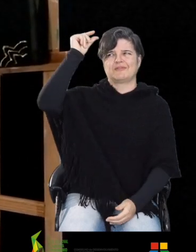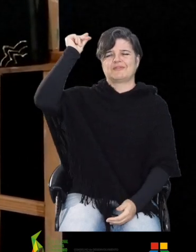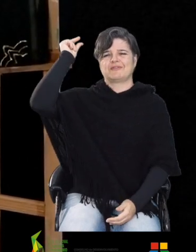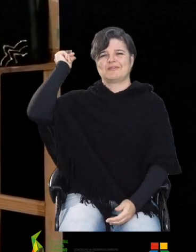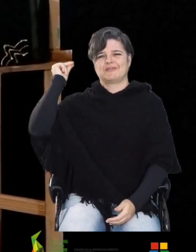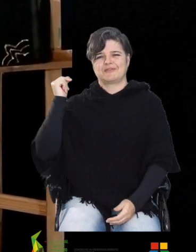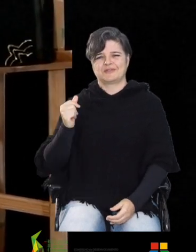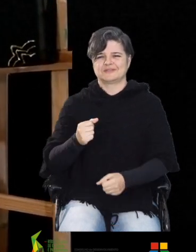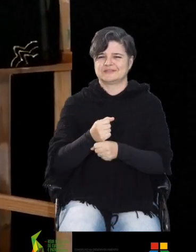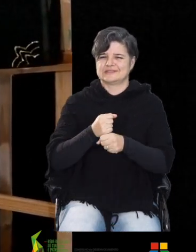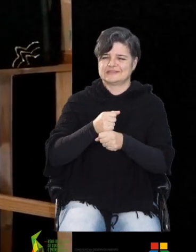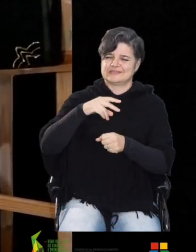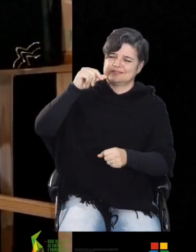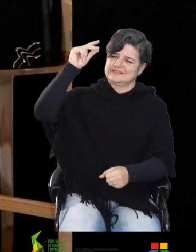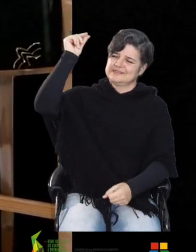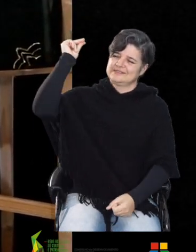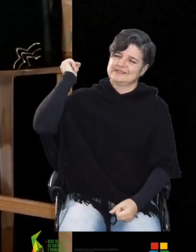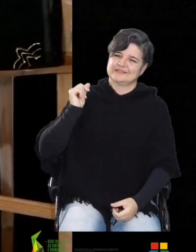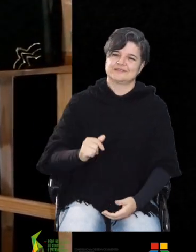atrás